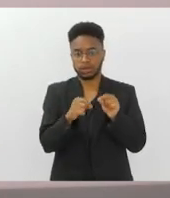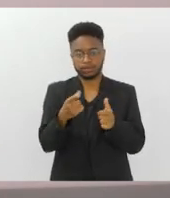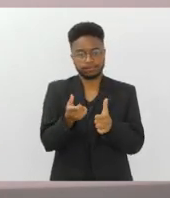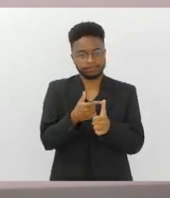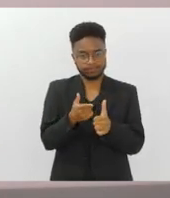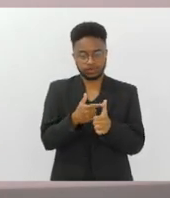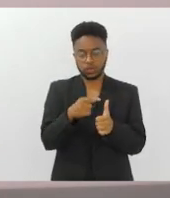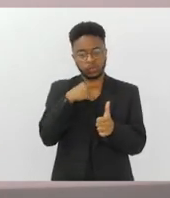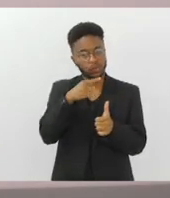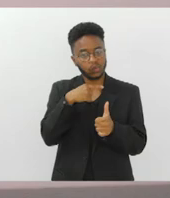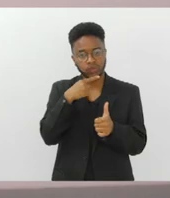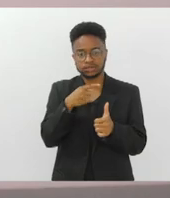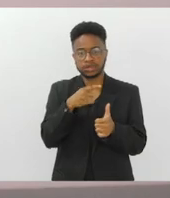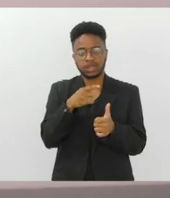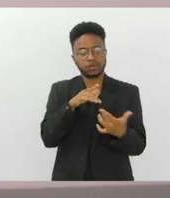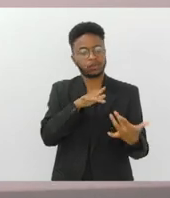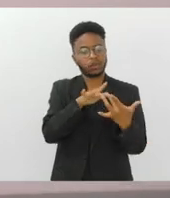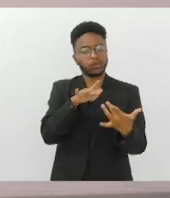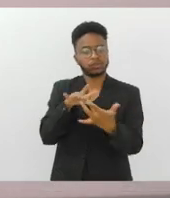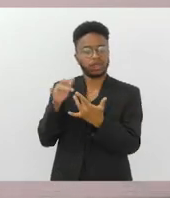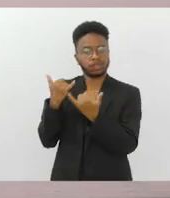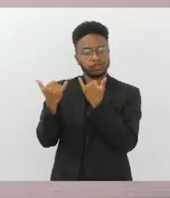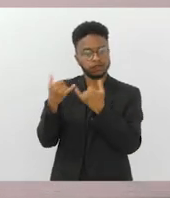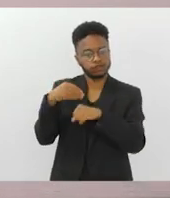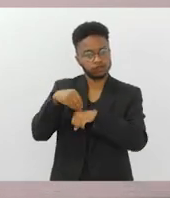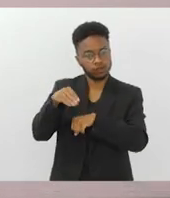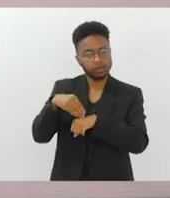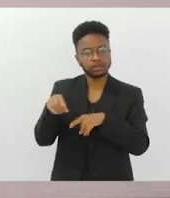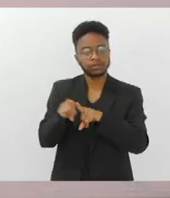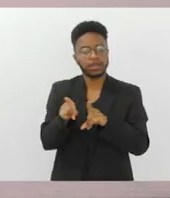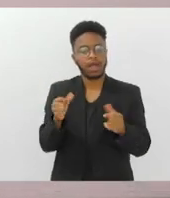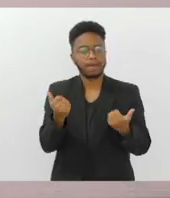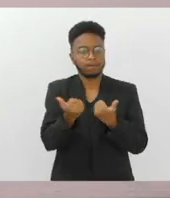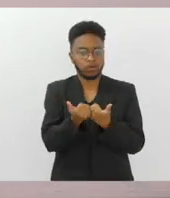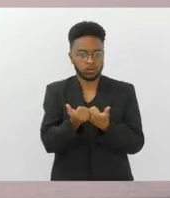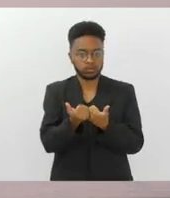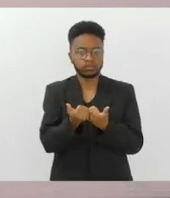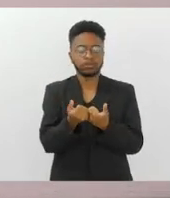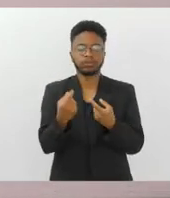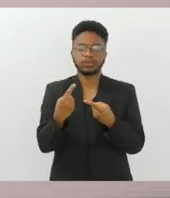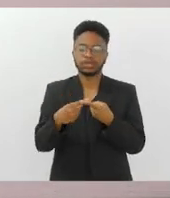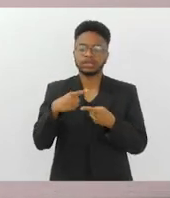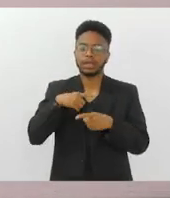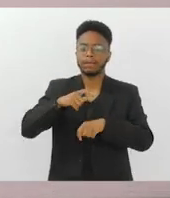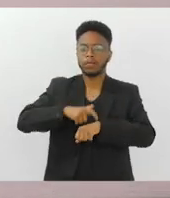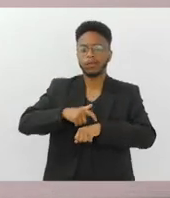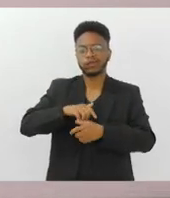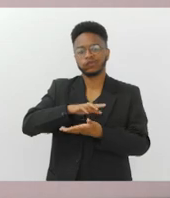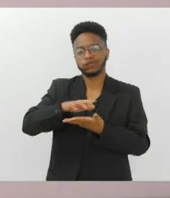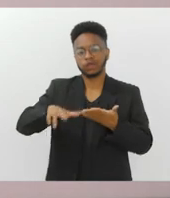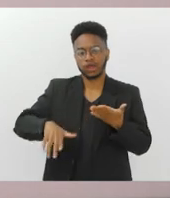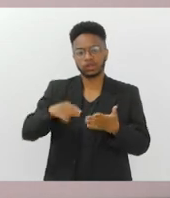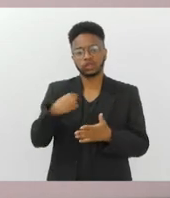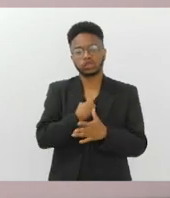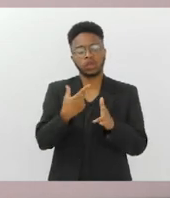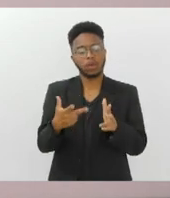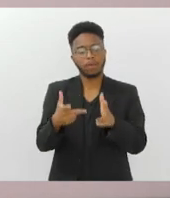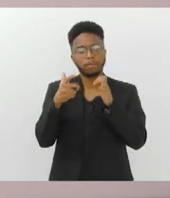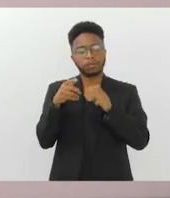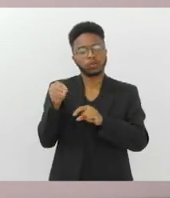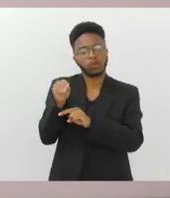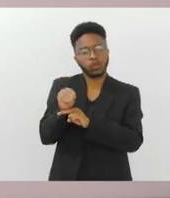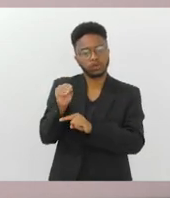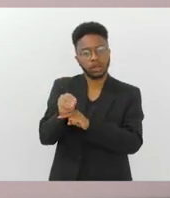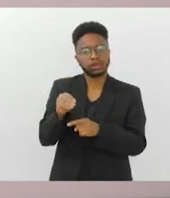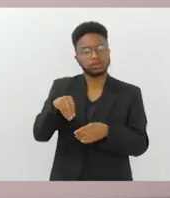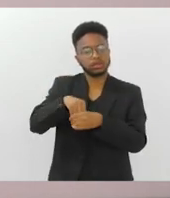que é limitado às informações e a apoio. Em muitos momentos, a gente vê que as linhas de cuidado na atenção básica